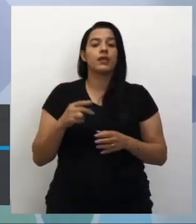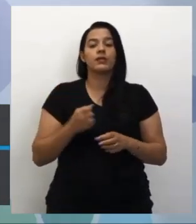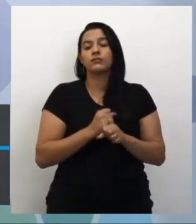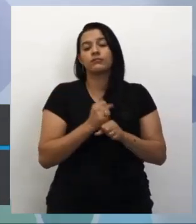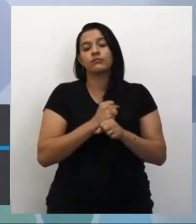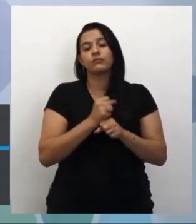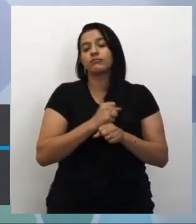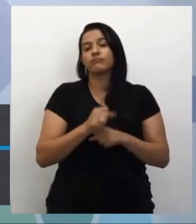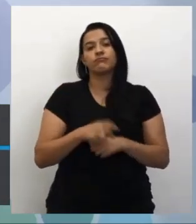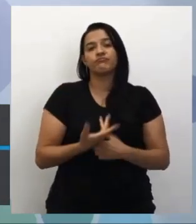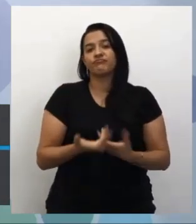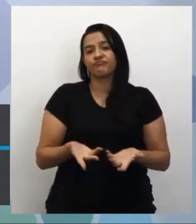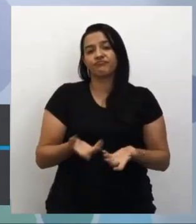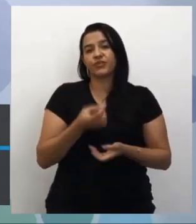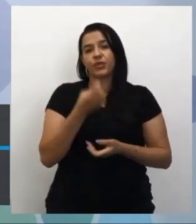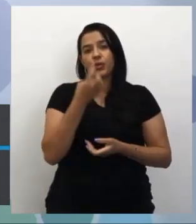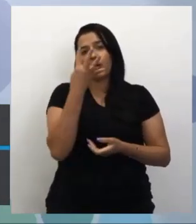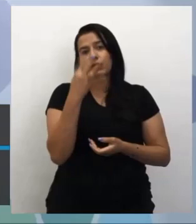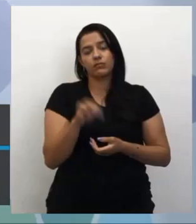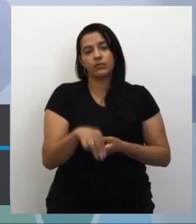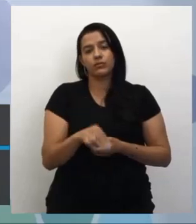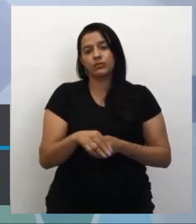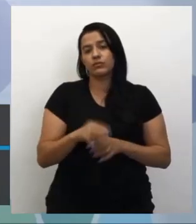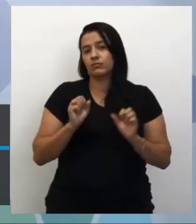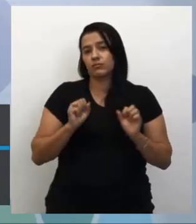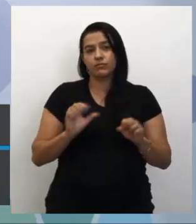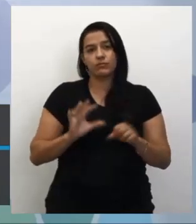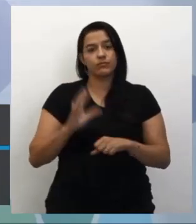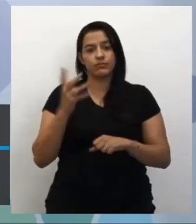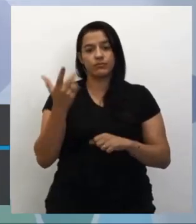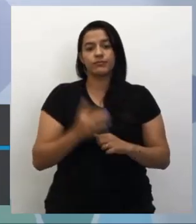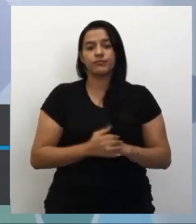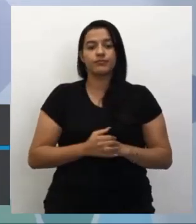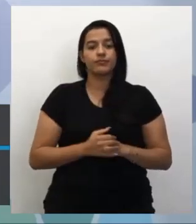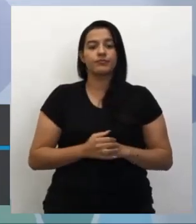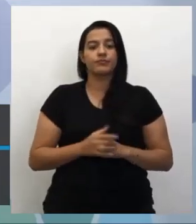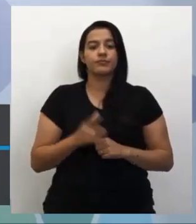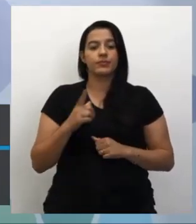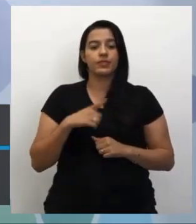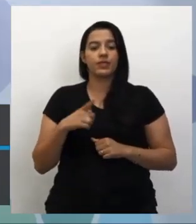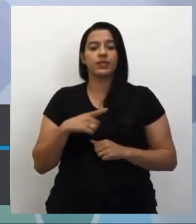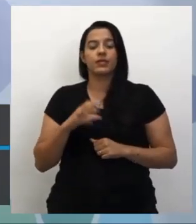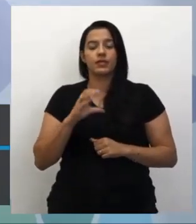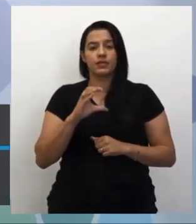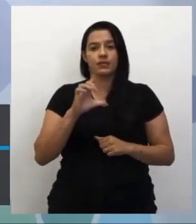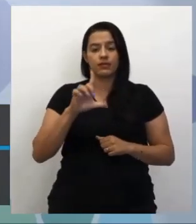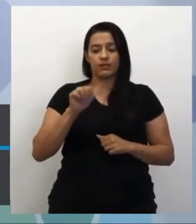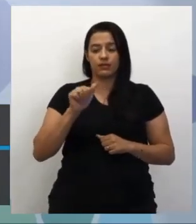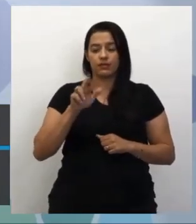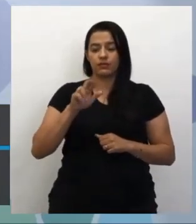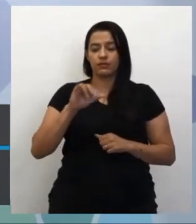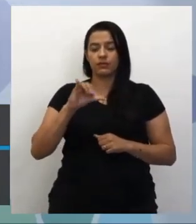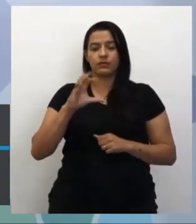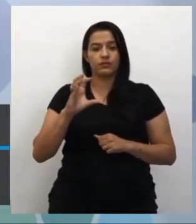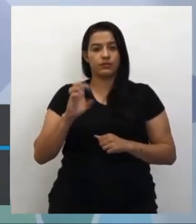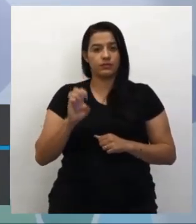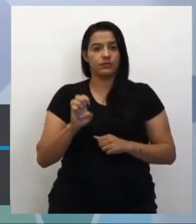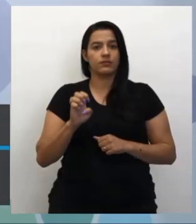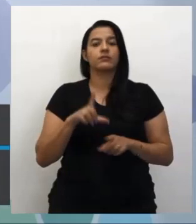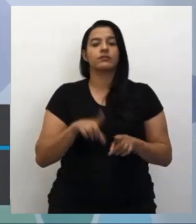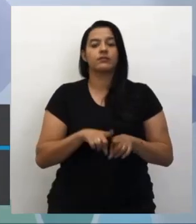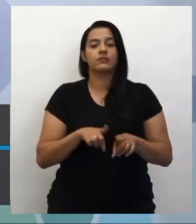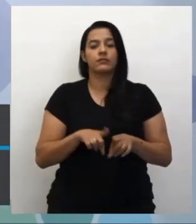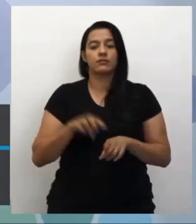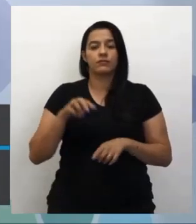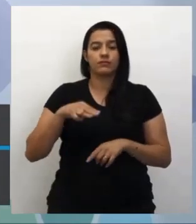apenas, sei lá, 4 minutos. Pode acontecer. A Clarice Lispector faz muito isso, né? A Virginia Woolf faz muito isso, Marcel